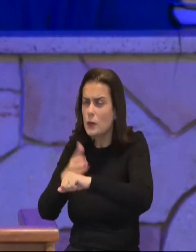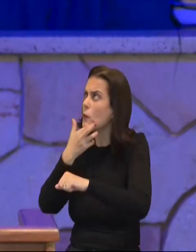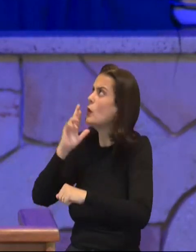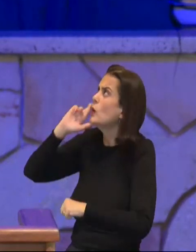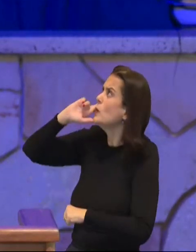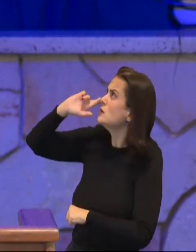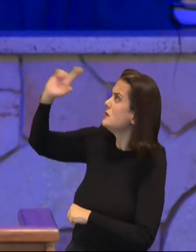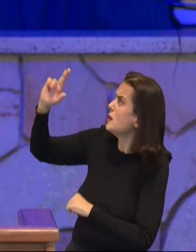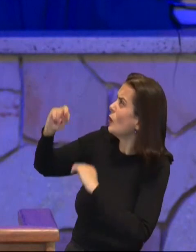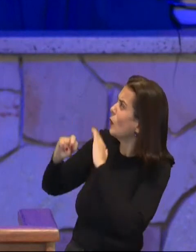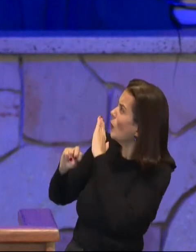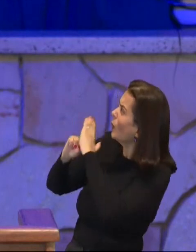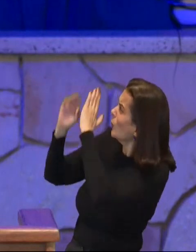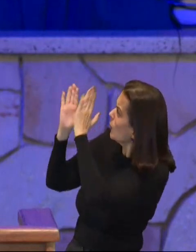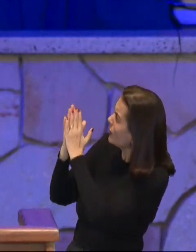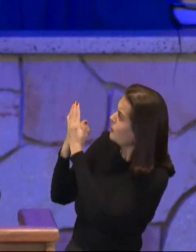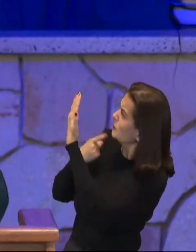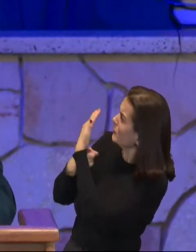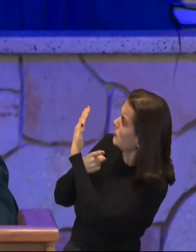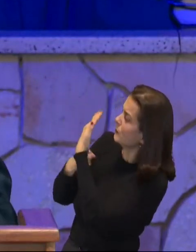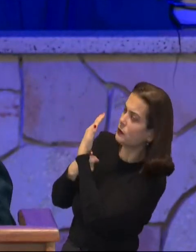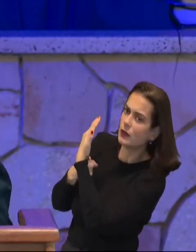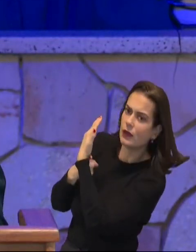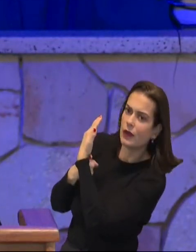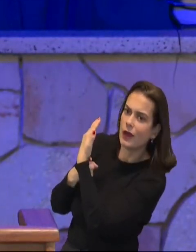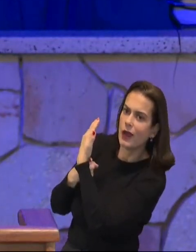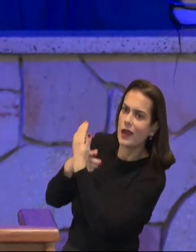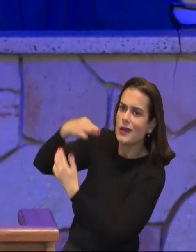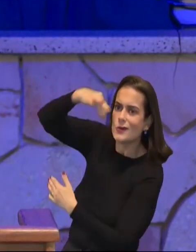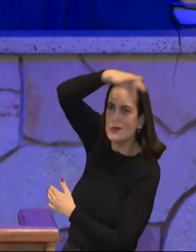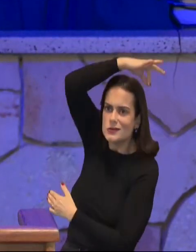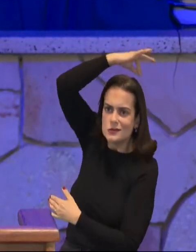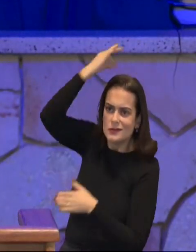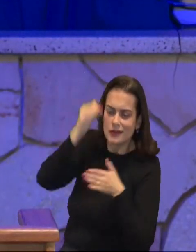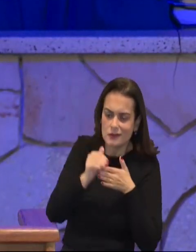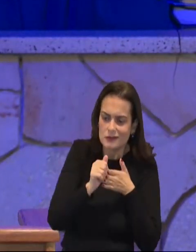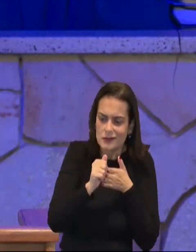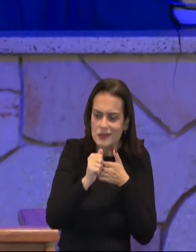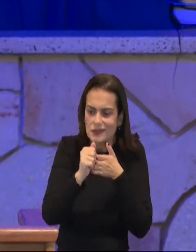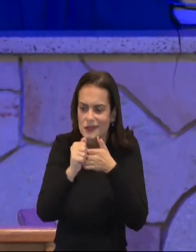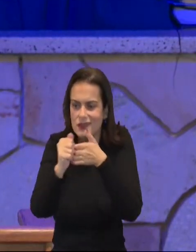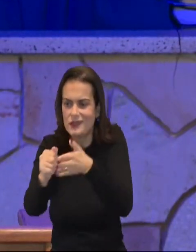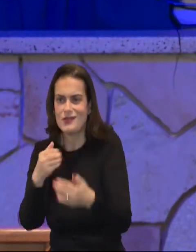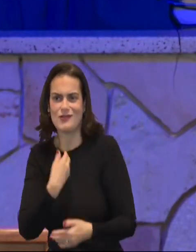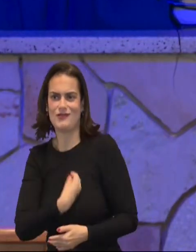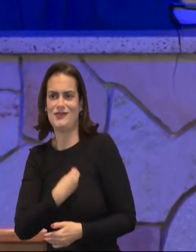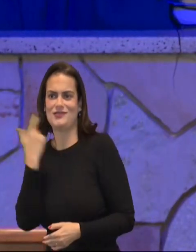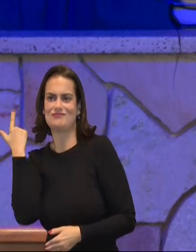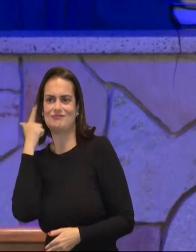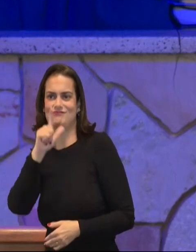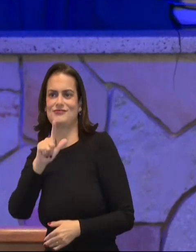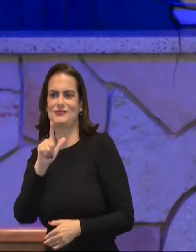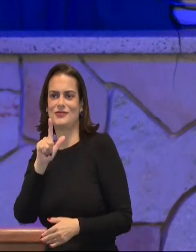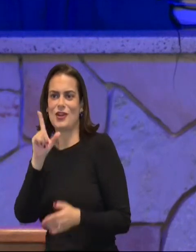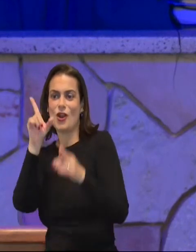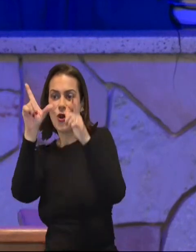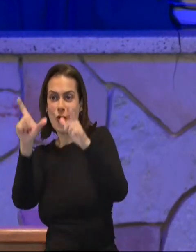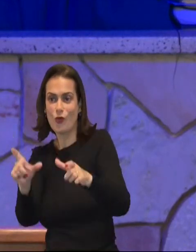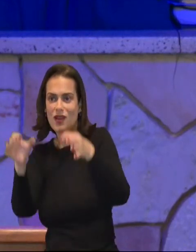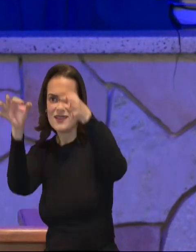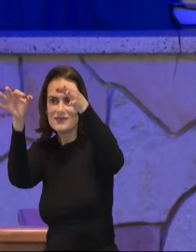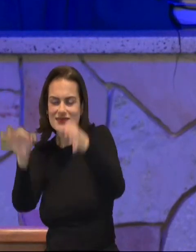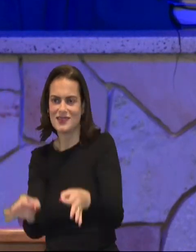da oração. E o Espírito Santo foi direcionando as suas vidas para que eles alcançassem o que estou chamando